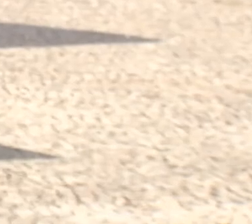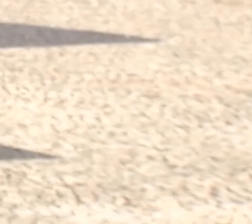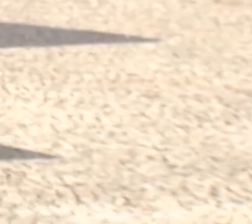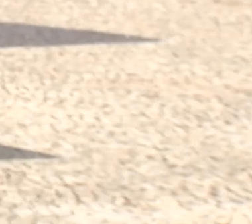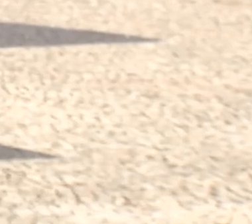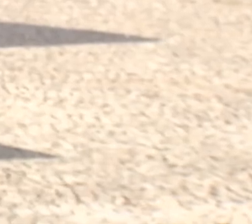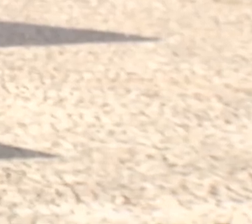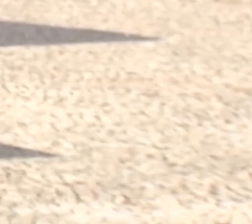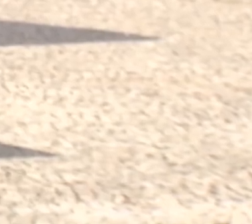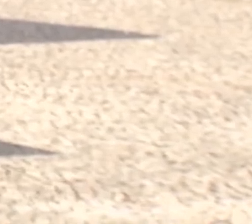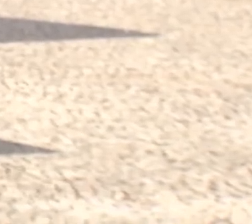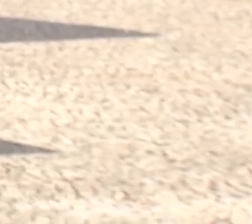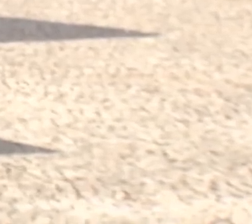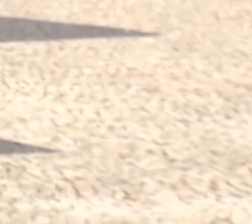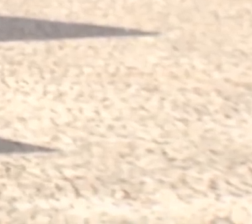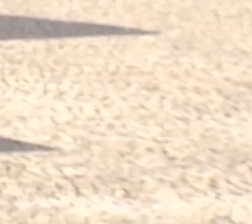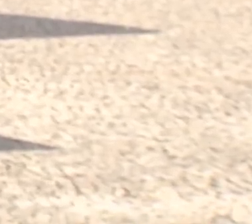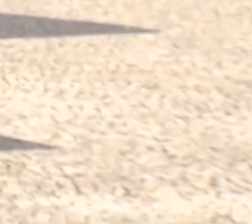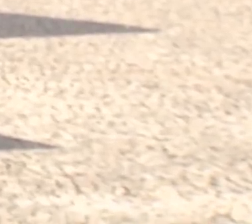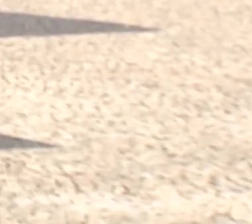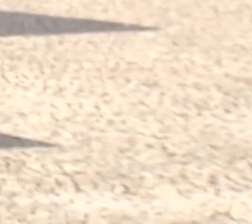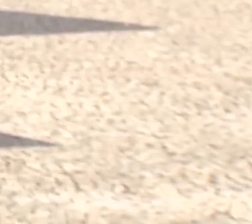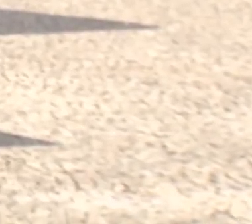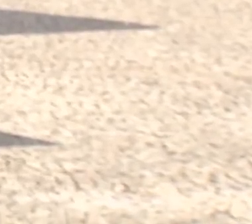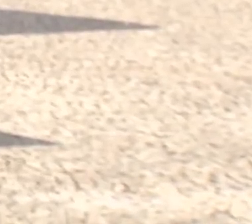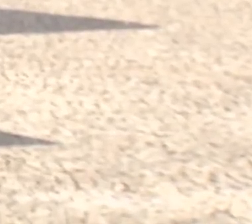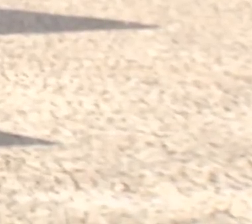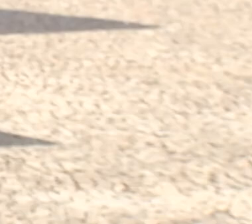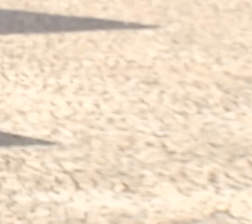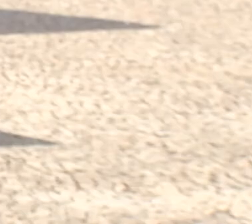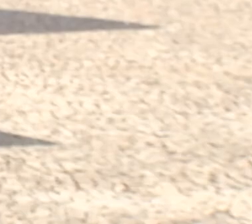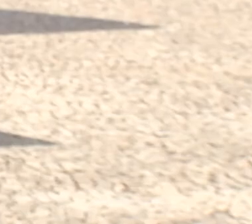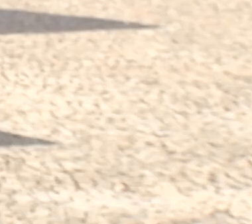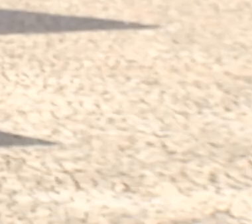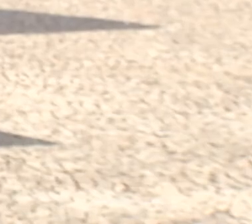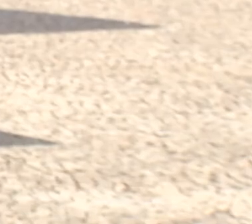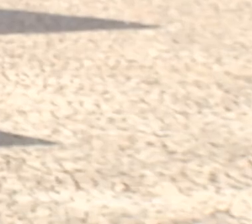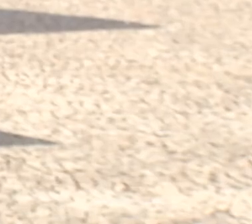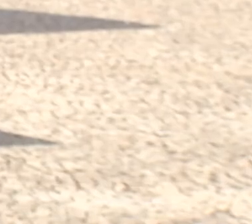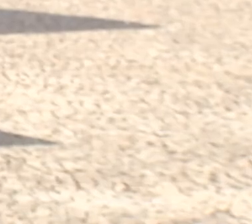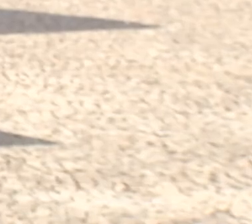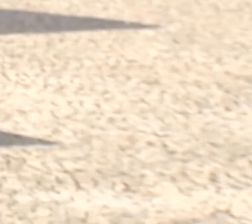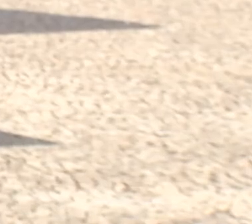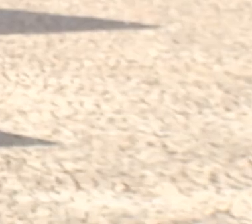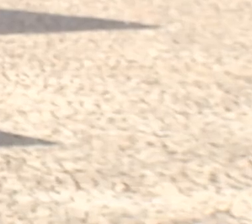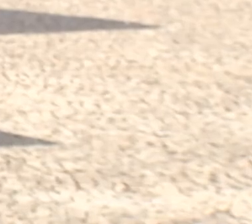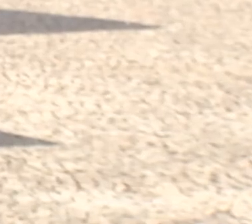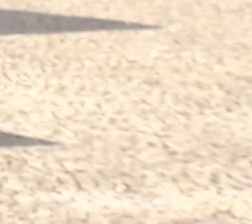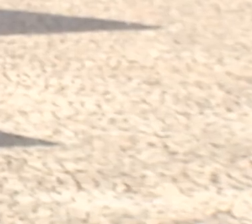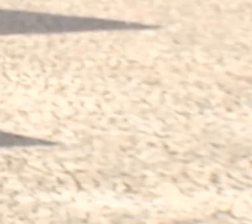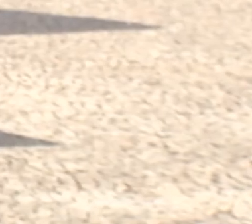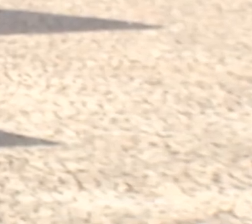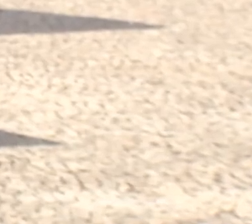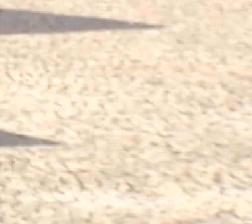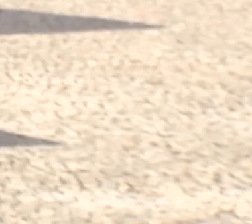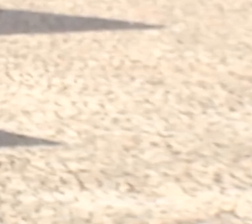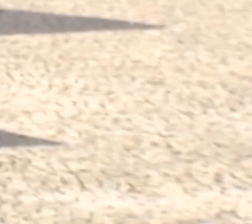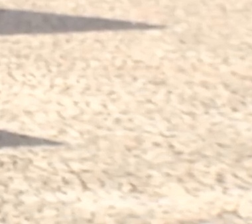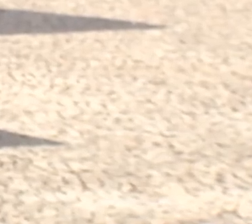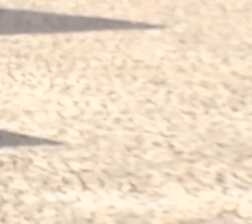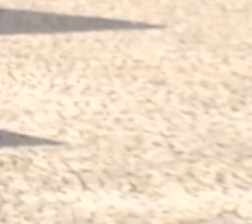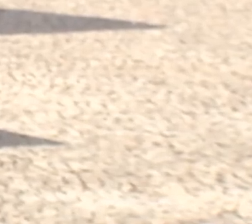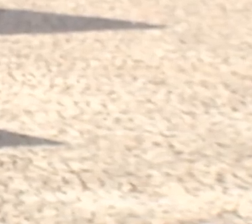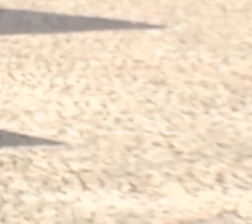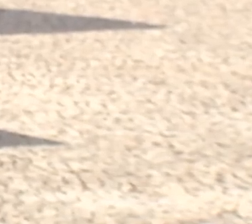Estúdio Câmara de hoje é se existem algumas profissões que são mais afeitas às pessoas com nostalgia, que gostam